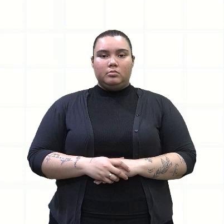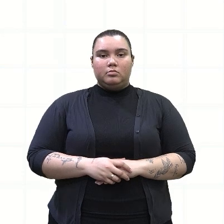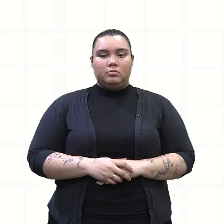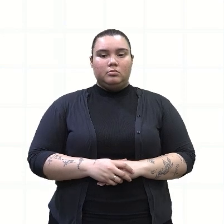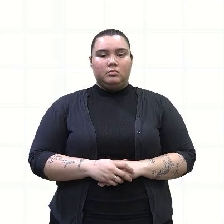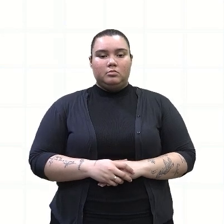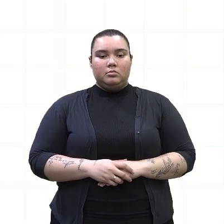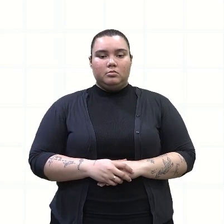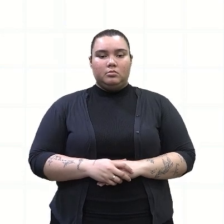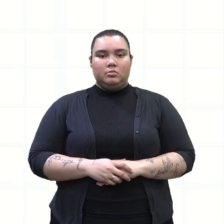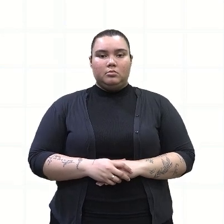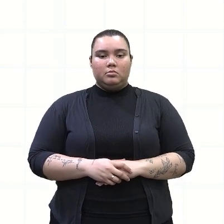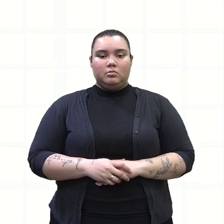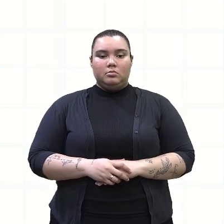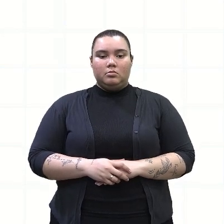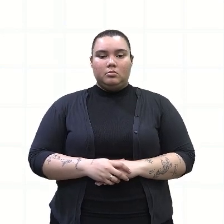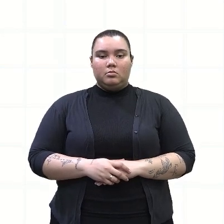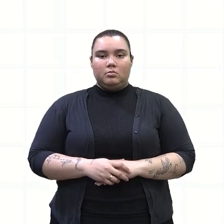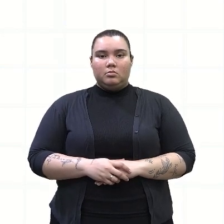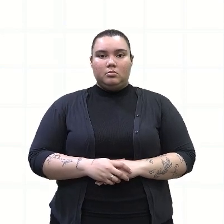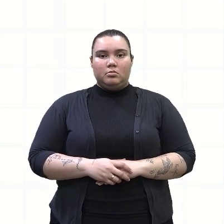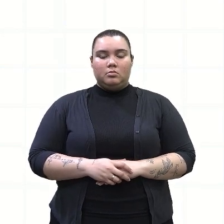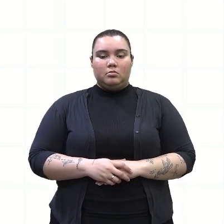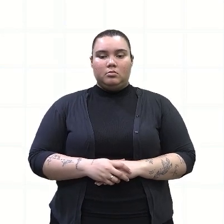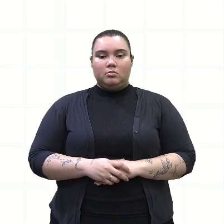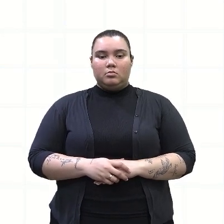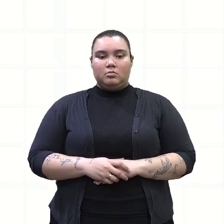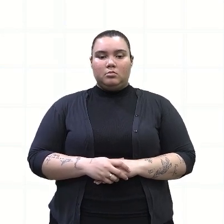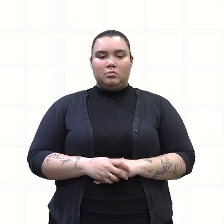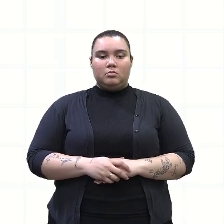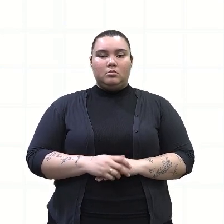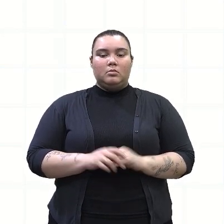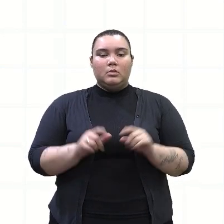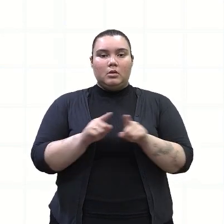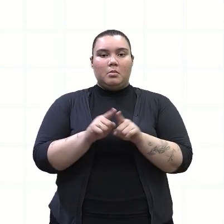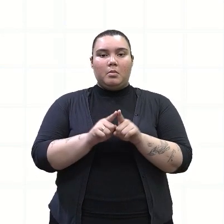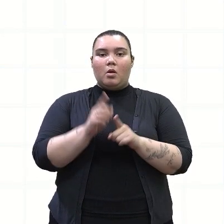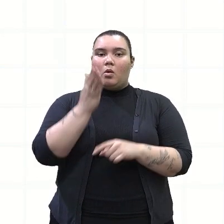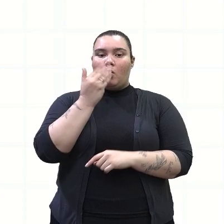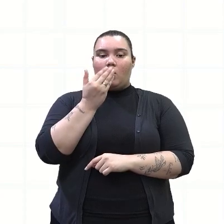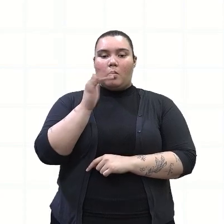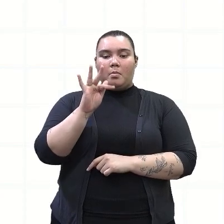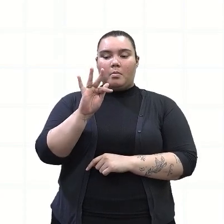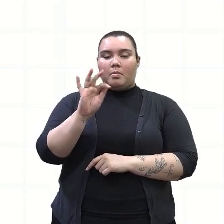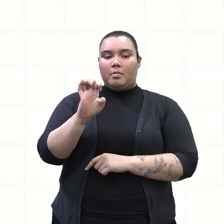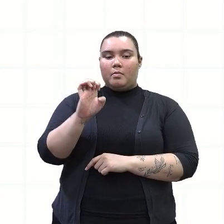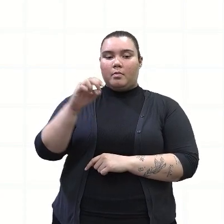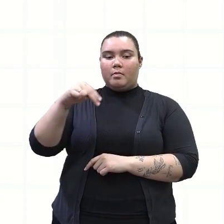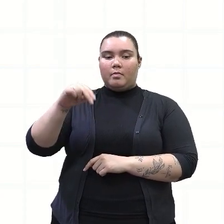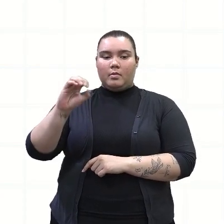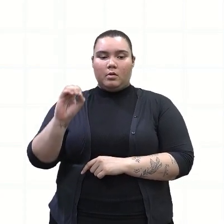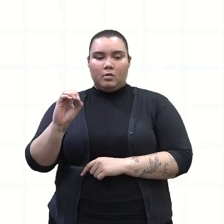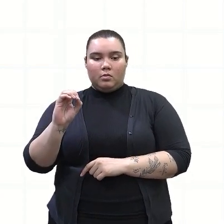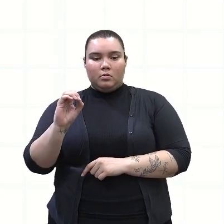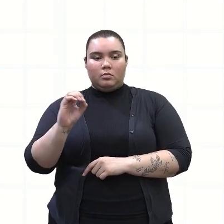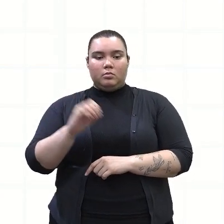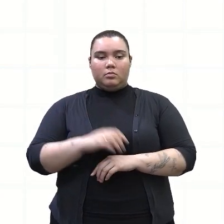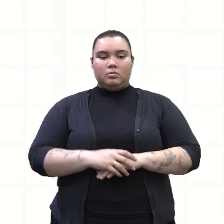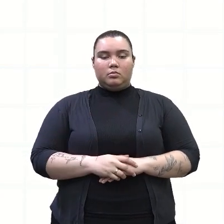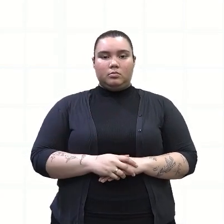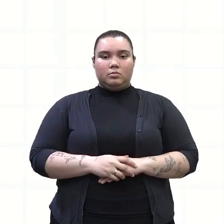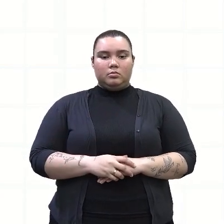kilos of hay each day, que hay é feno, ok? Feno. Então, ele